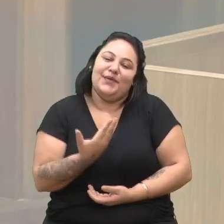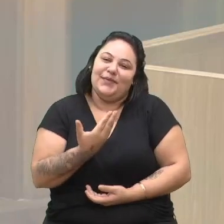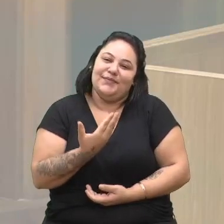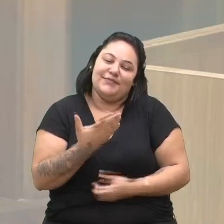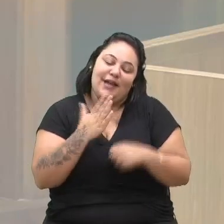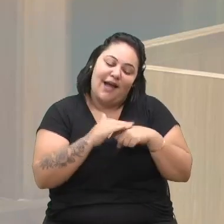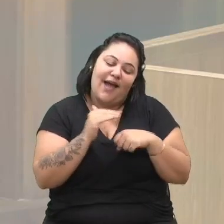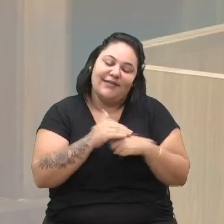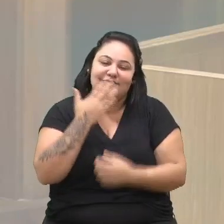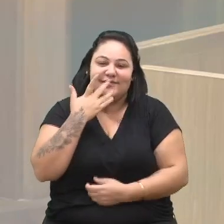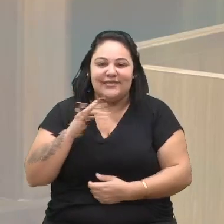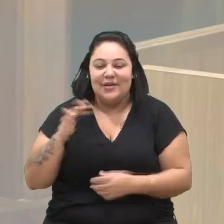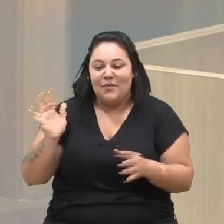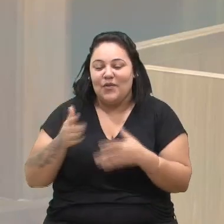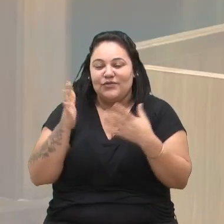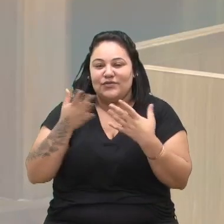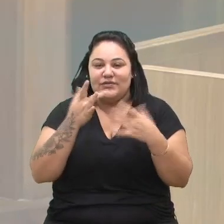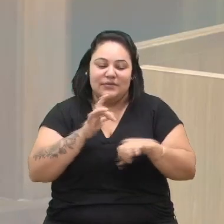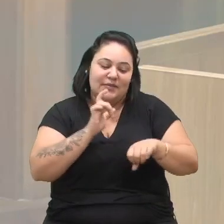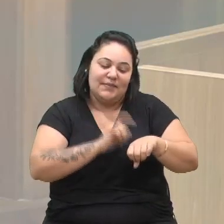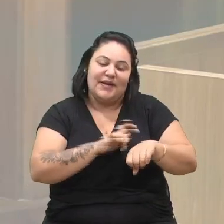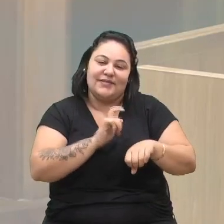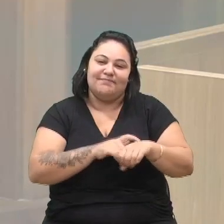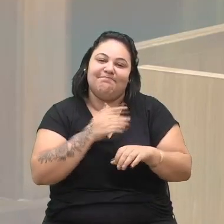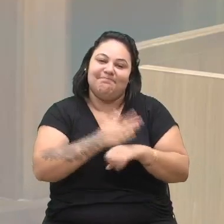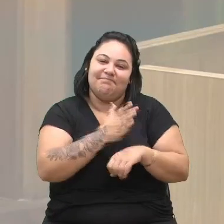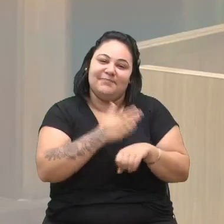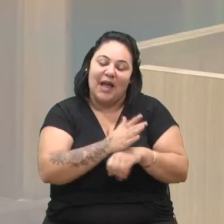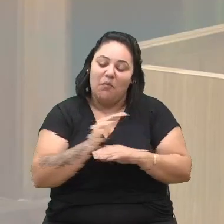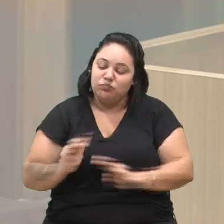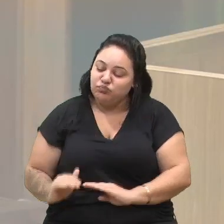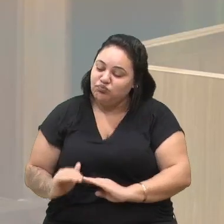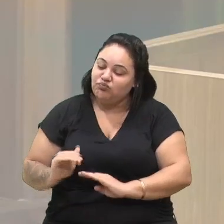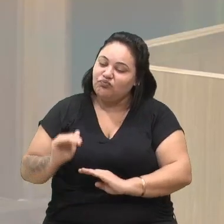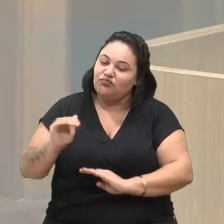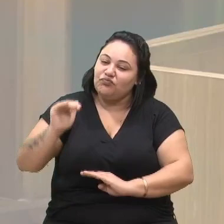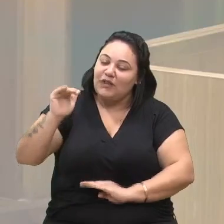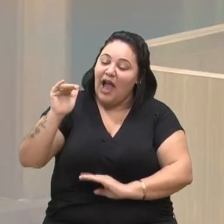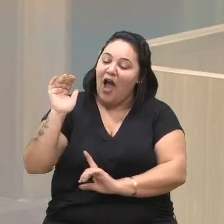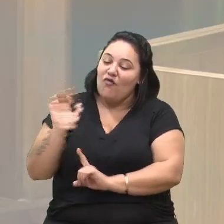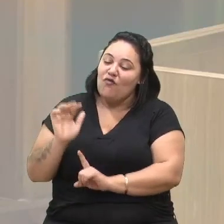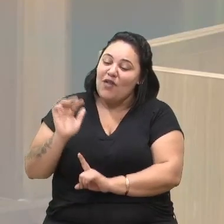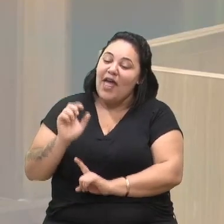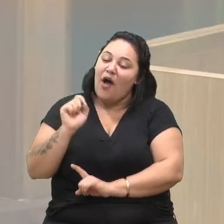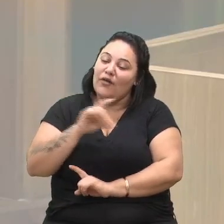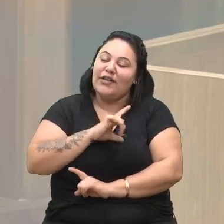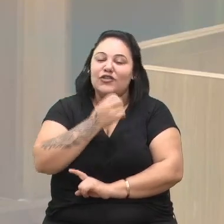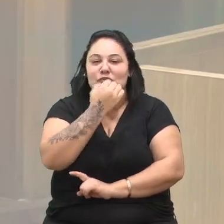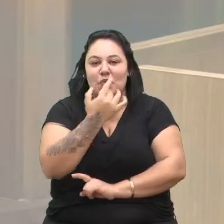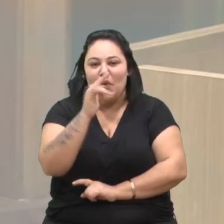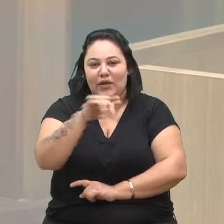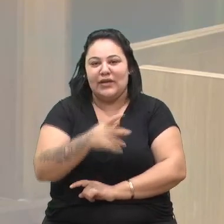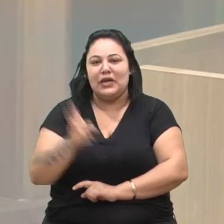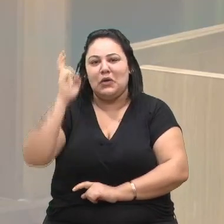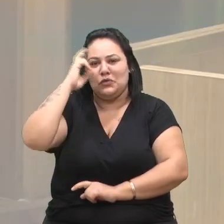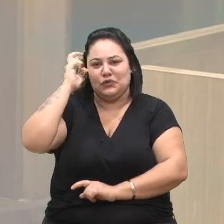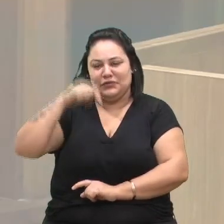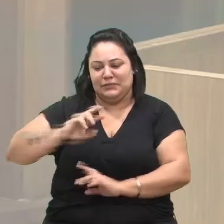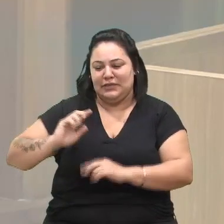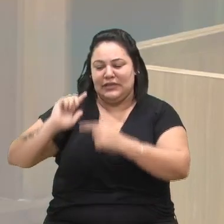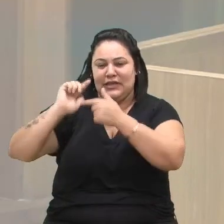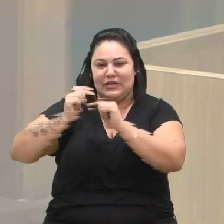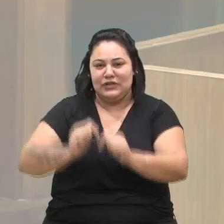a participar desse momento, desde a infância, né, vivenciar o que a gente tem de melhor na nossa